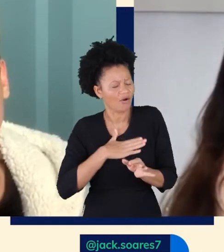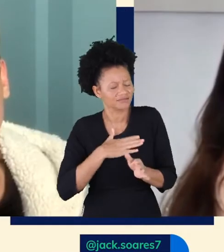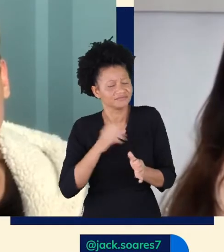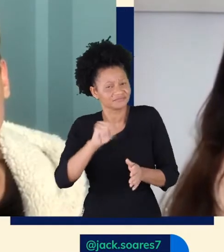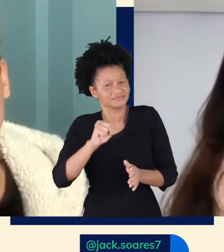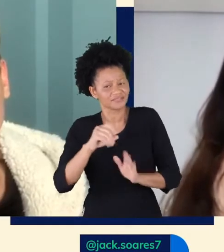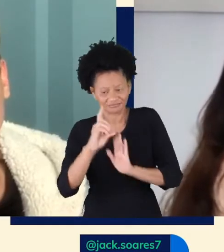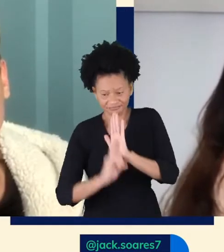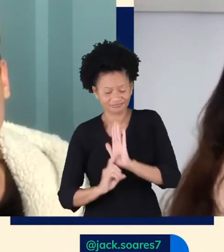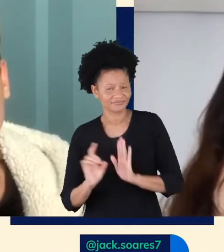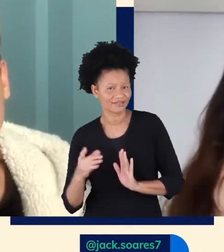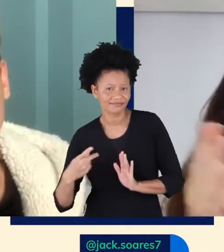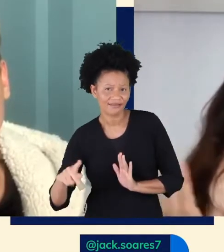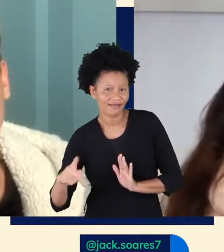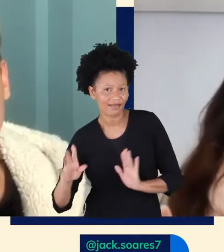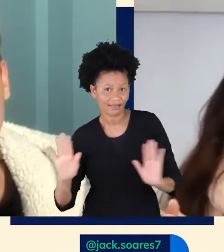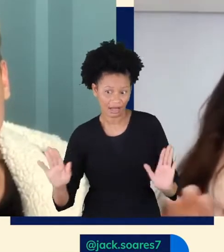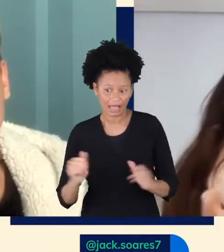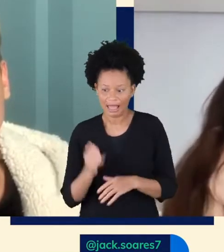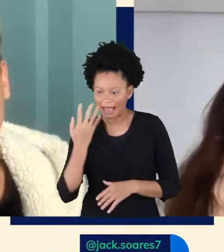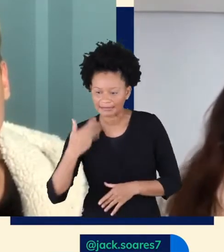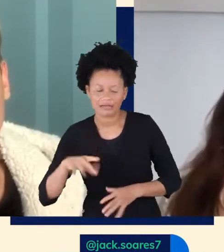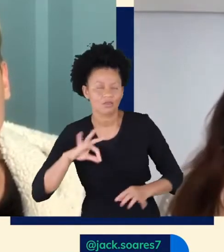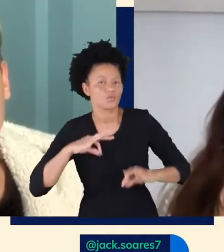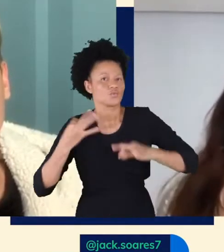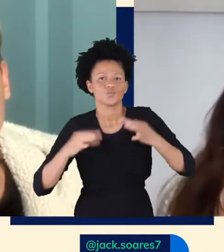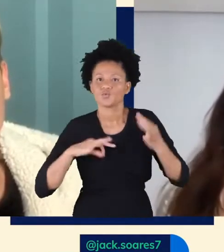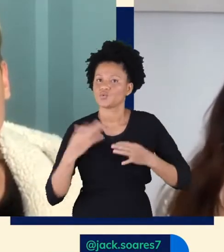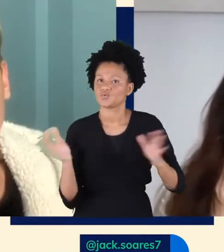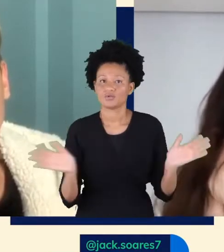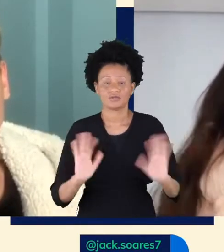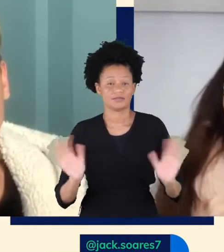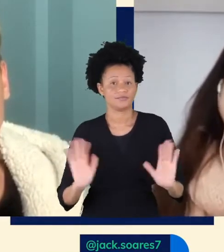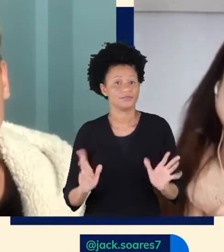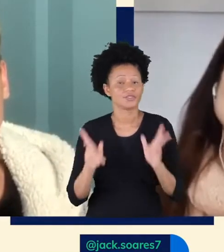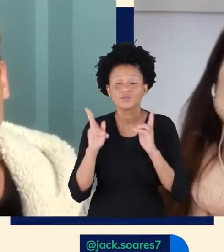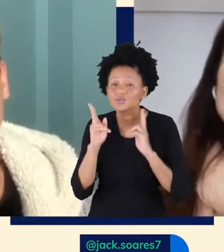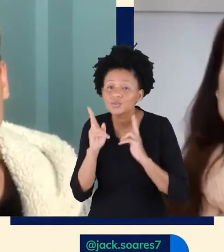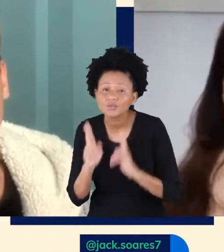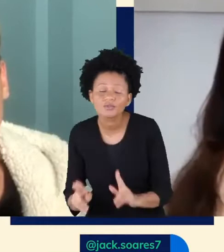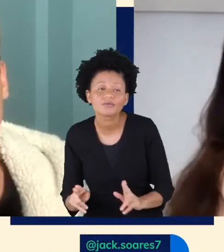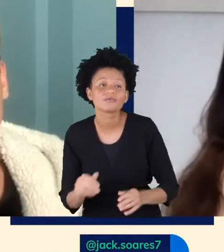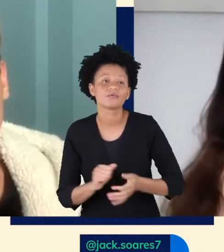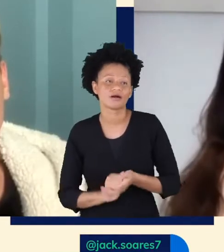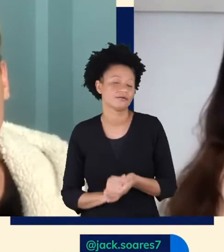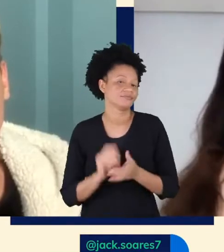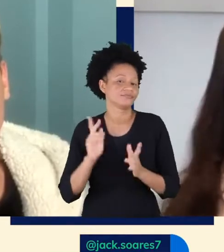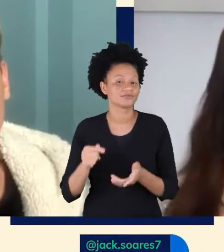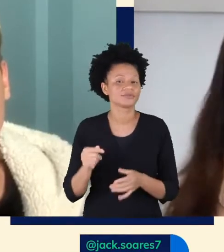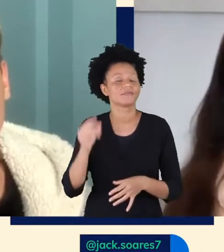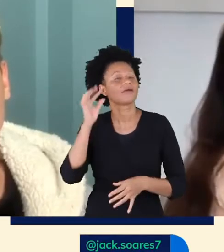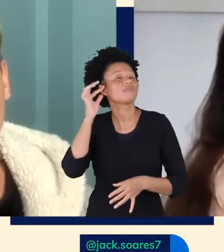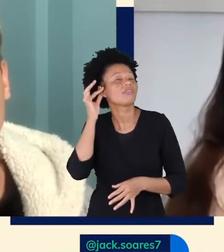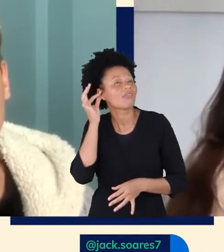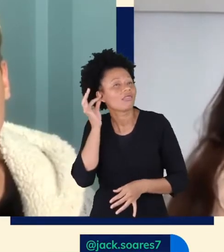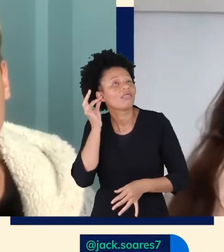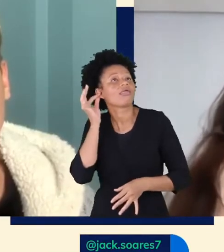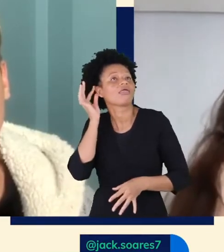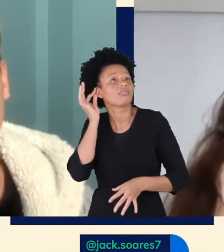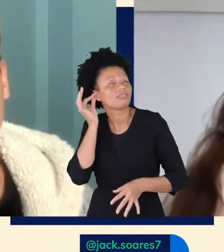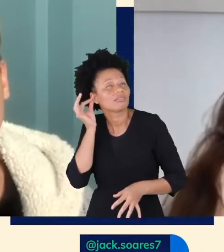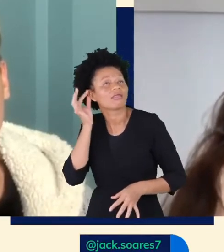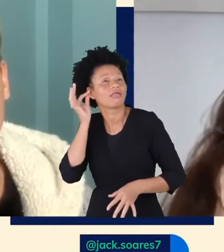e ela gosta dessa sensação? Sim, e é um direito dela. Isso não quer dizer que a criança está erotizada. Quer dizer que assim como ela